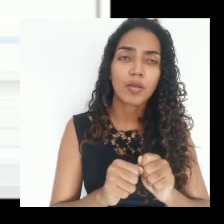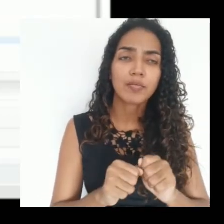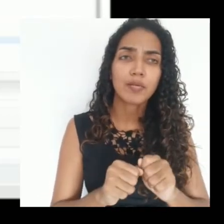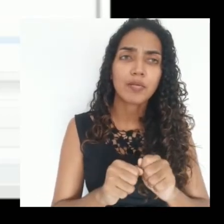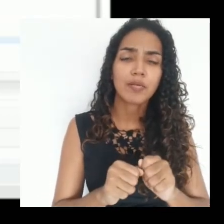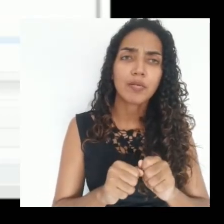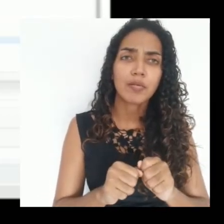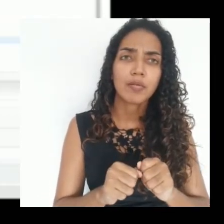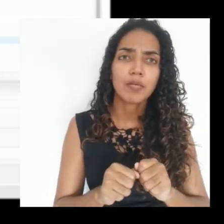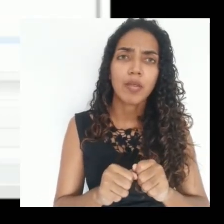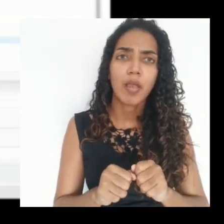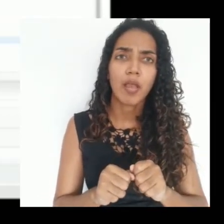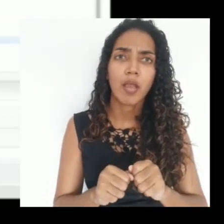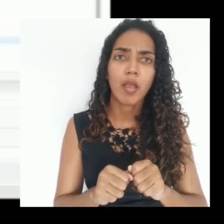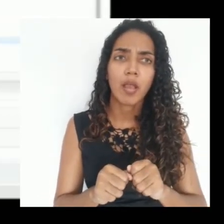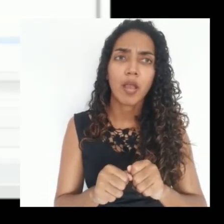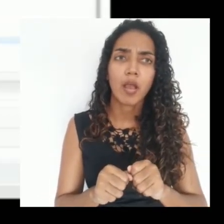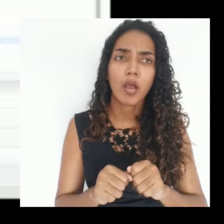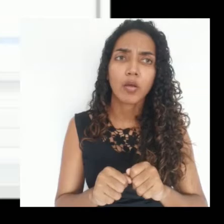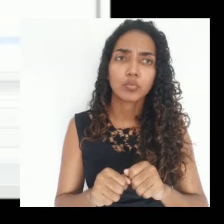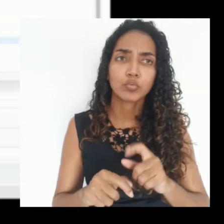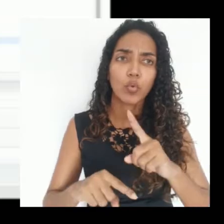lc prov2